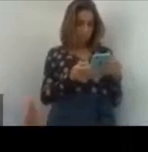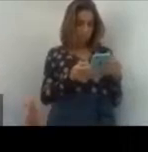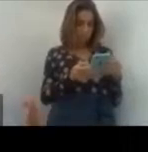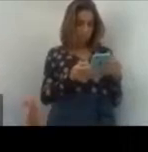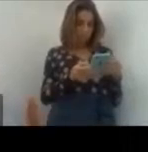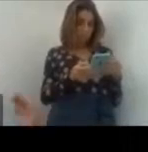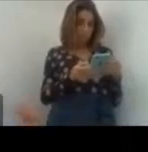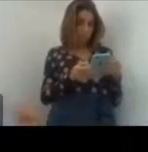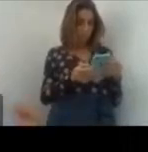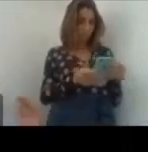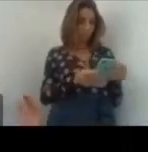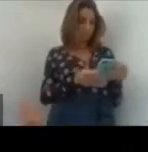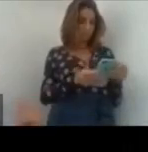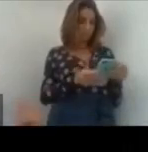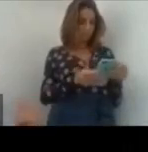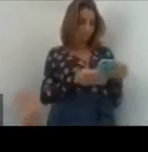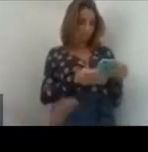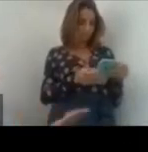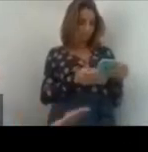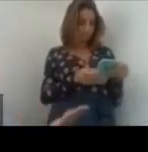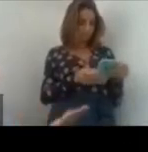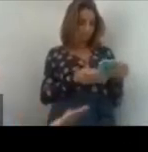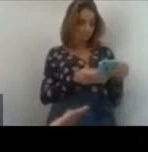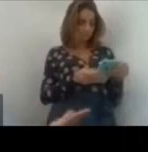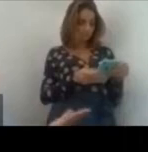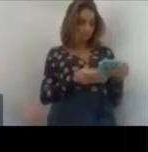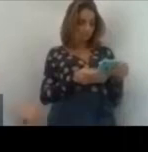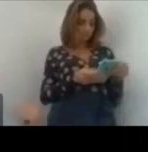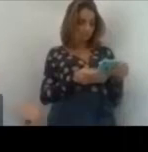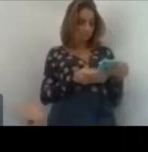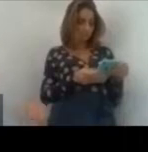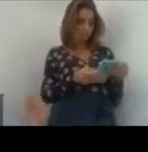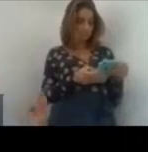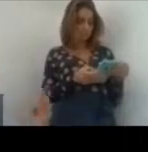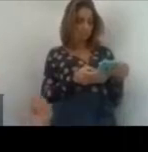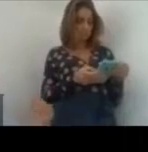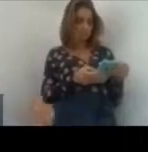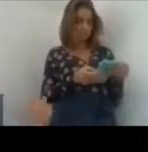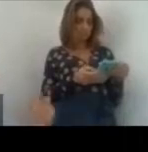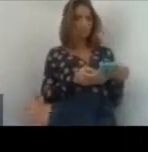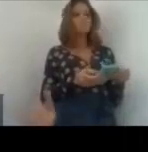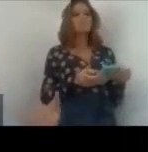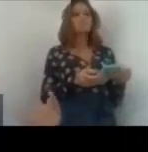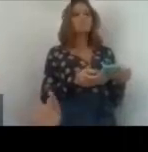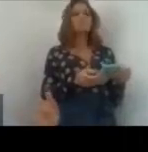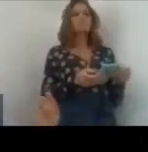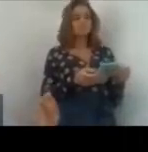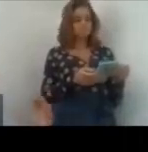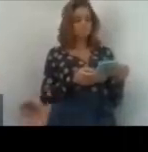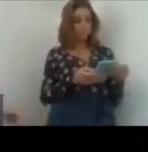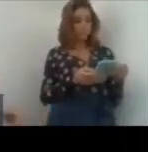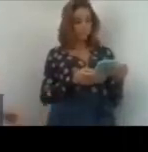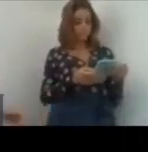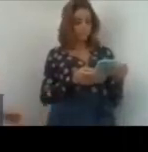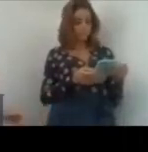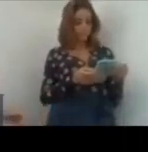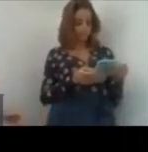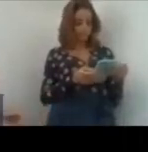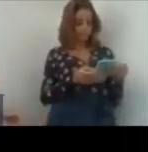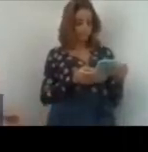prévias com a chance bastante aumentada de malignizar. Por exemplo, o paciente que tem um osteocondroma isolado,